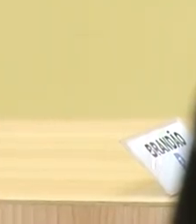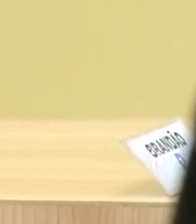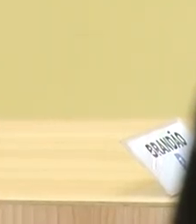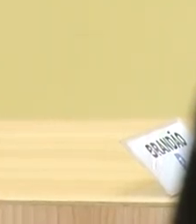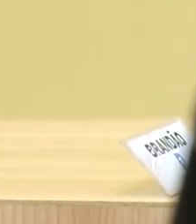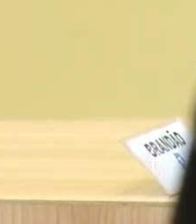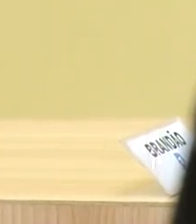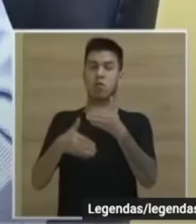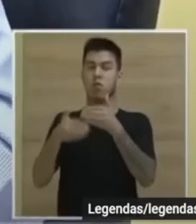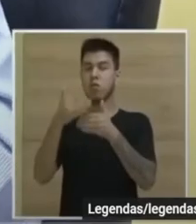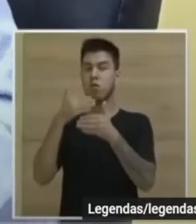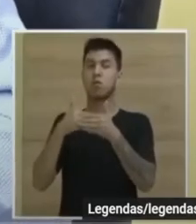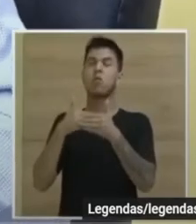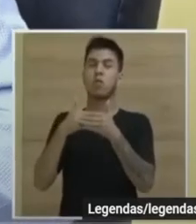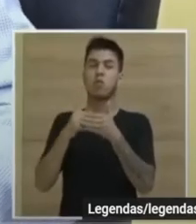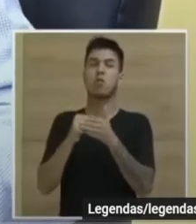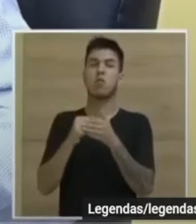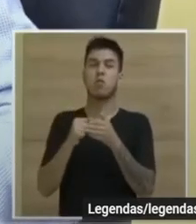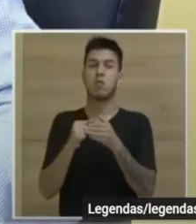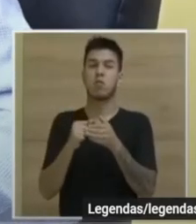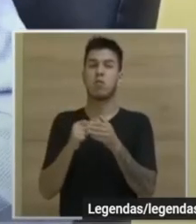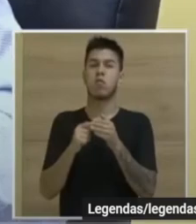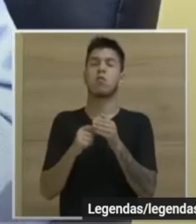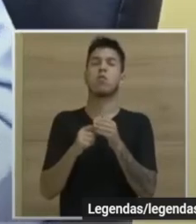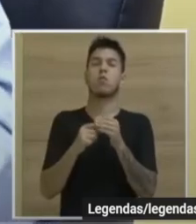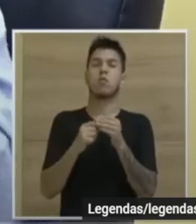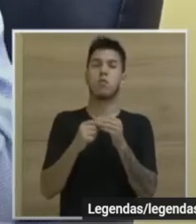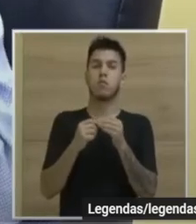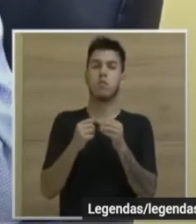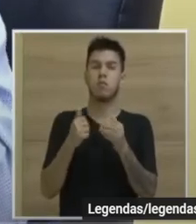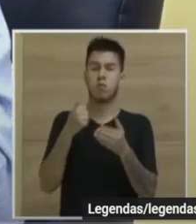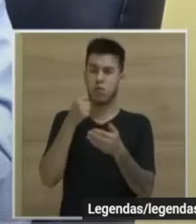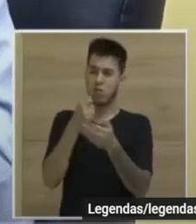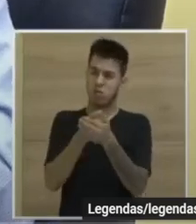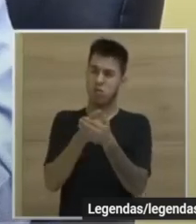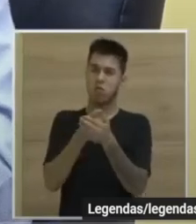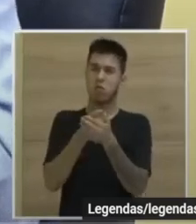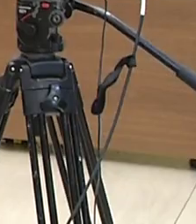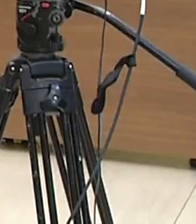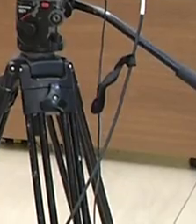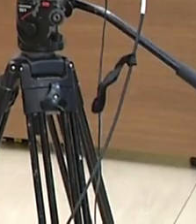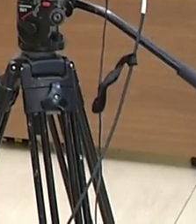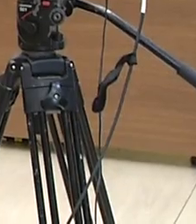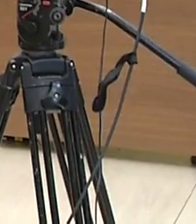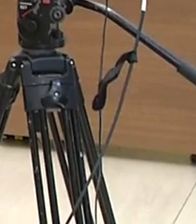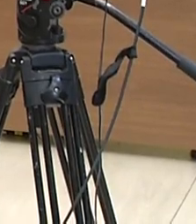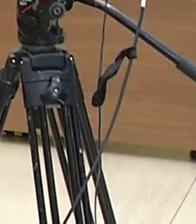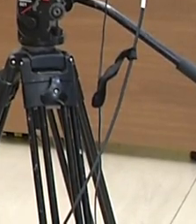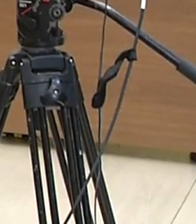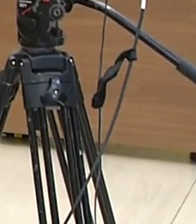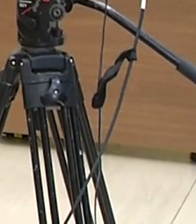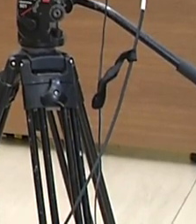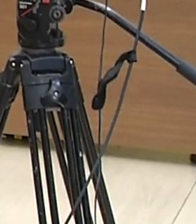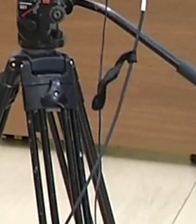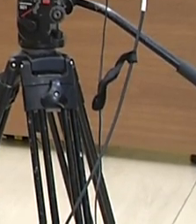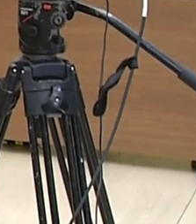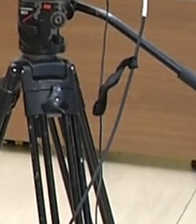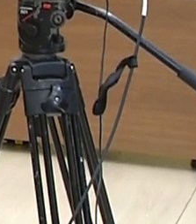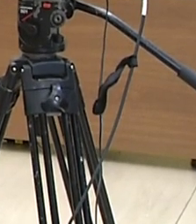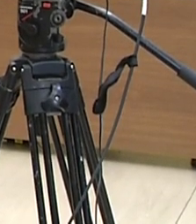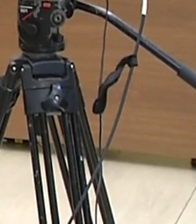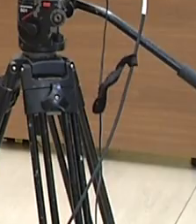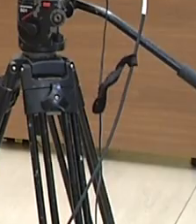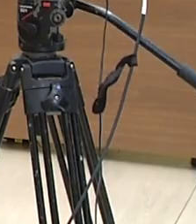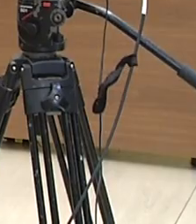Brandão, do PP, e Marcos Marini, do Podemos, que integram a Comissão de Justiça e Redação, defenderam o projeto de